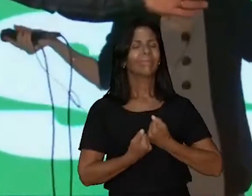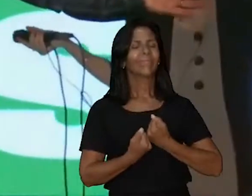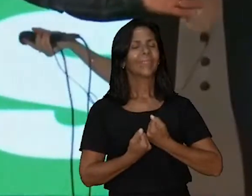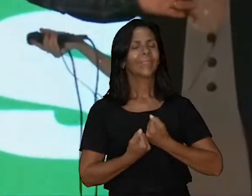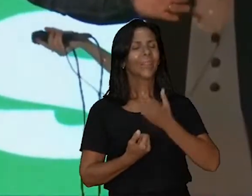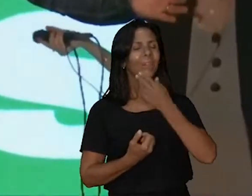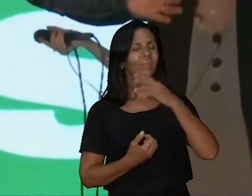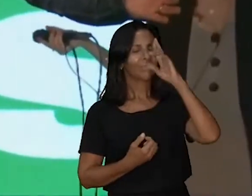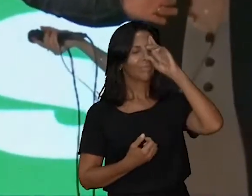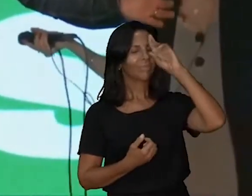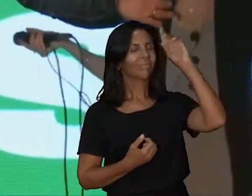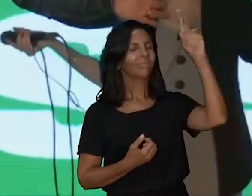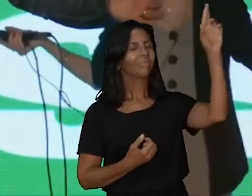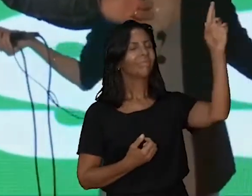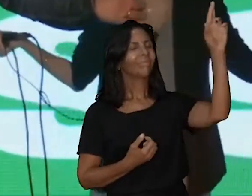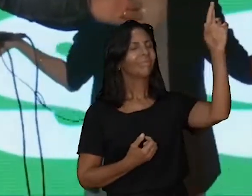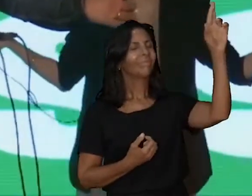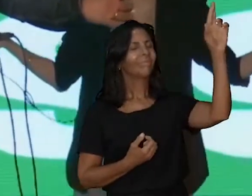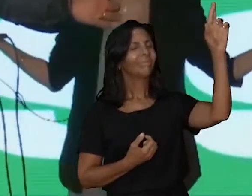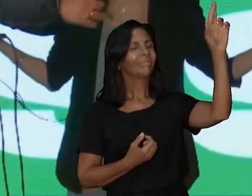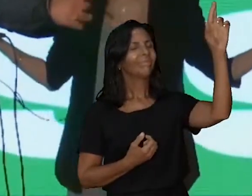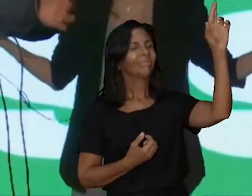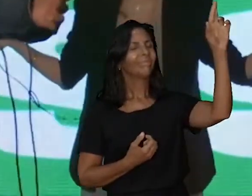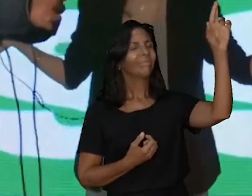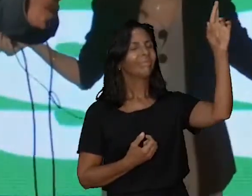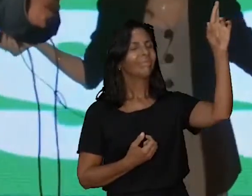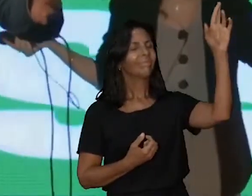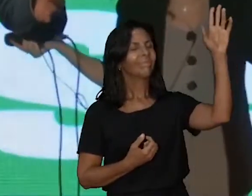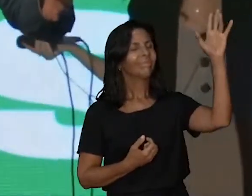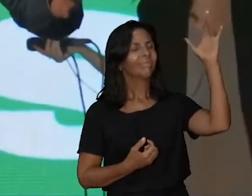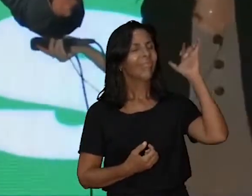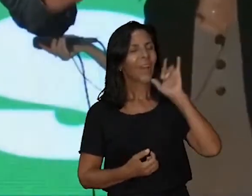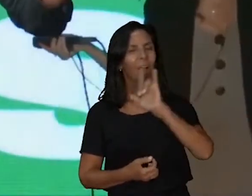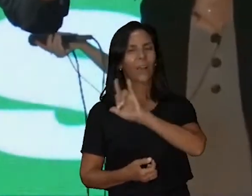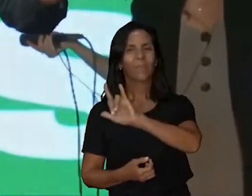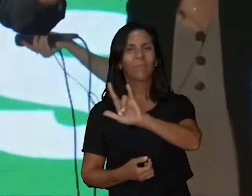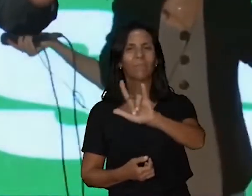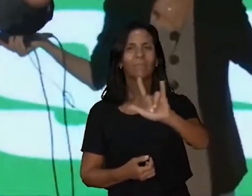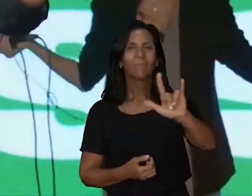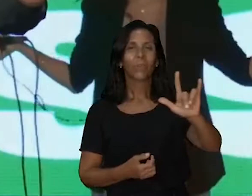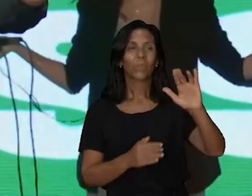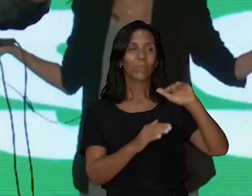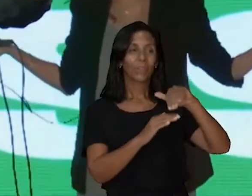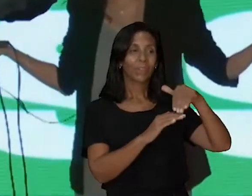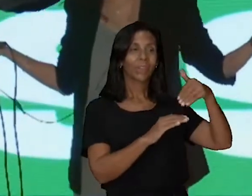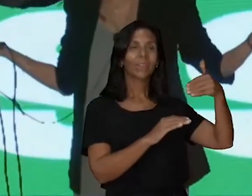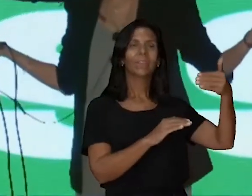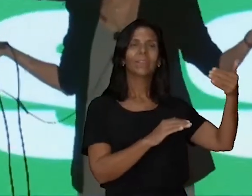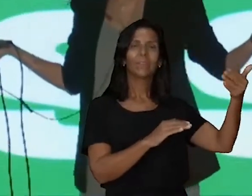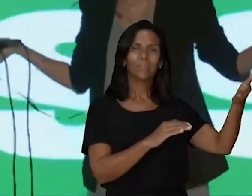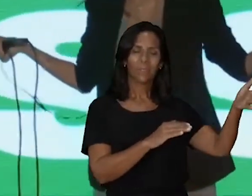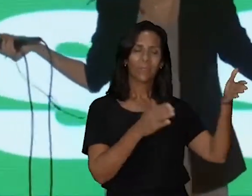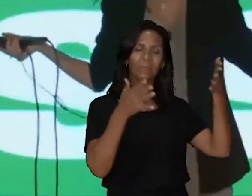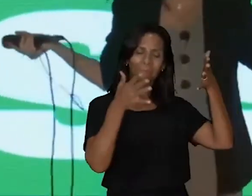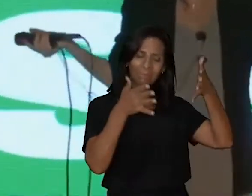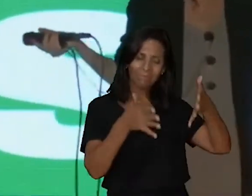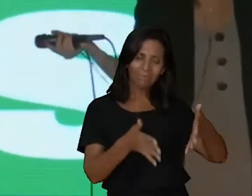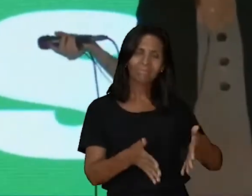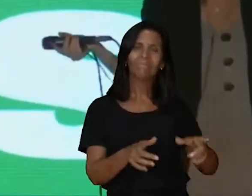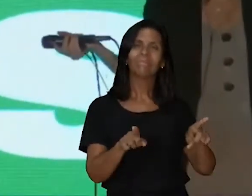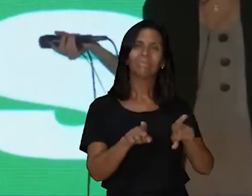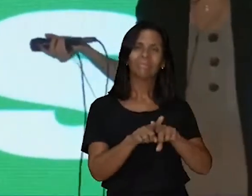Desfruta do seu amor. Você que está aqui na área externa, não fique de fora. Feche seus